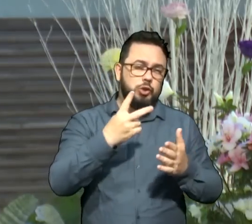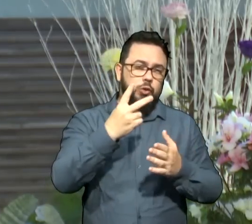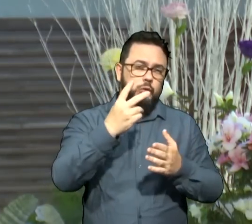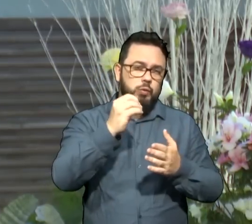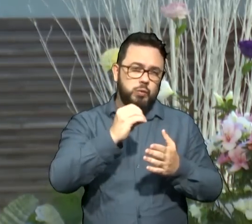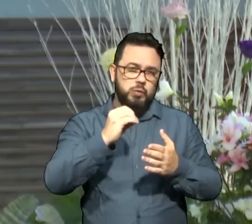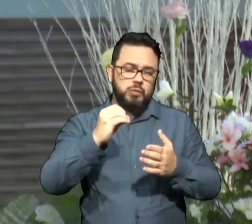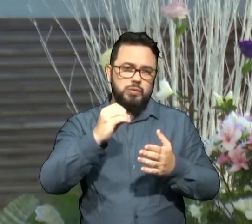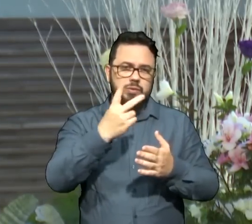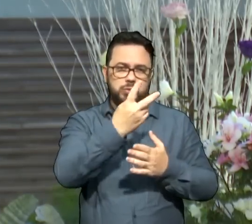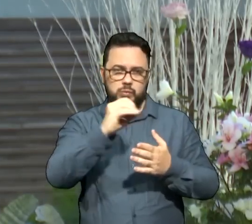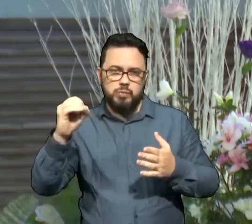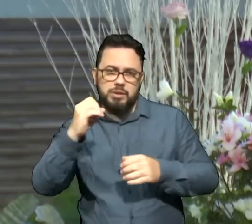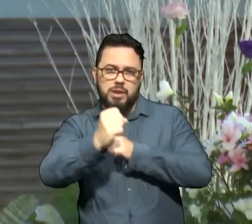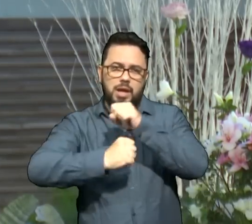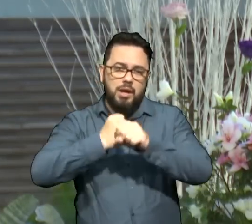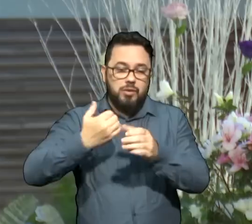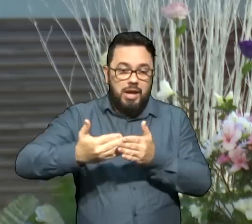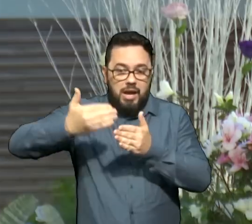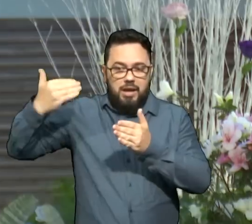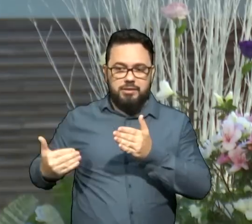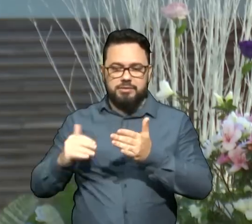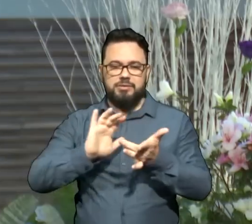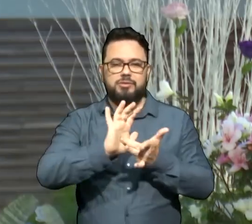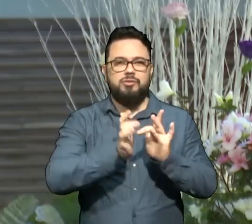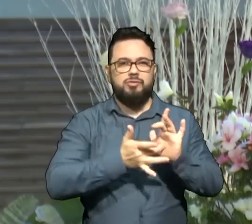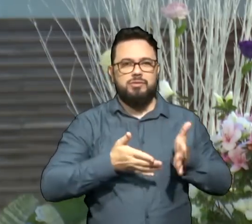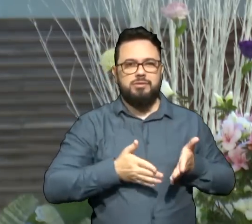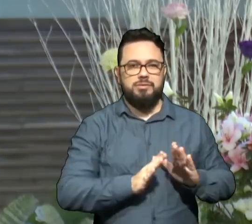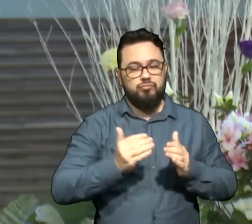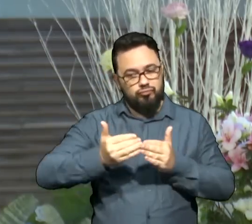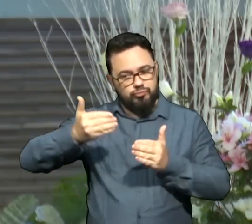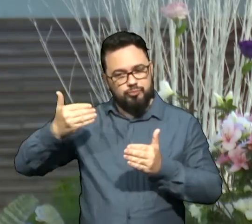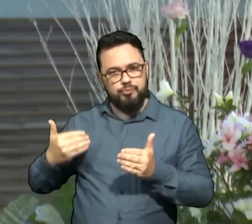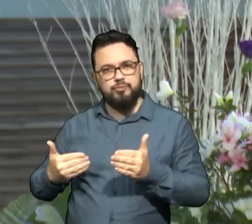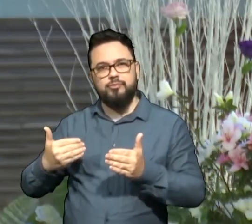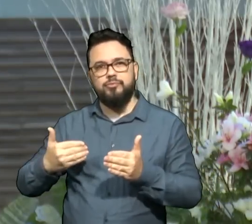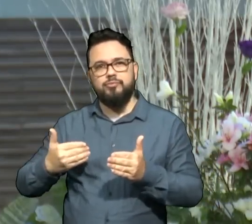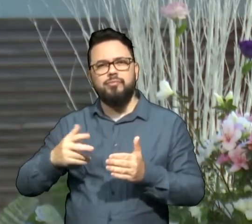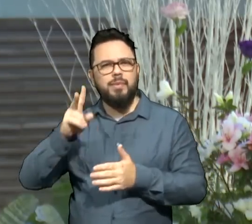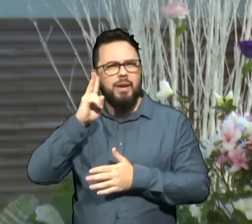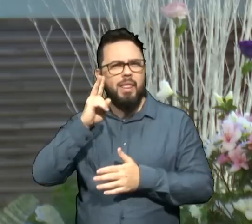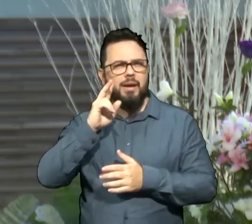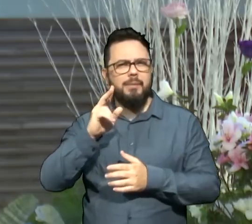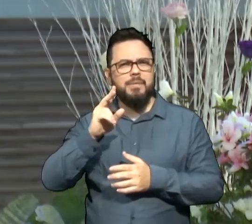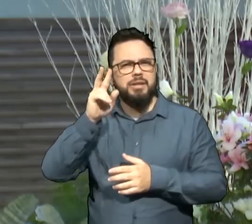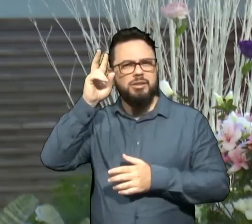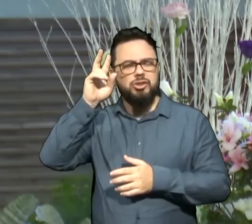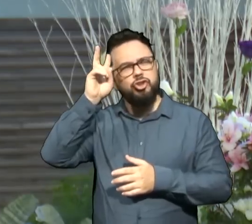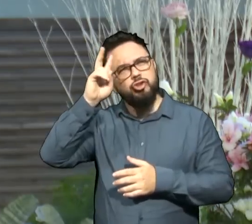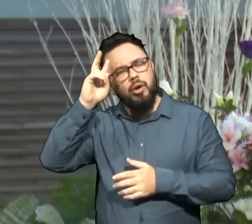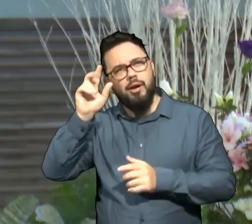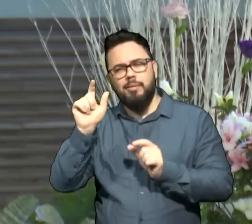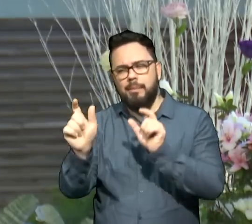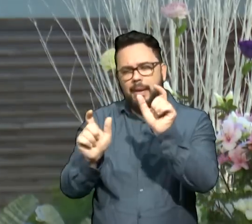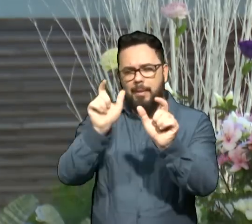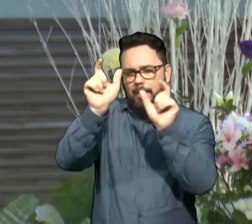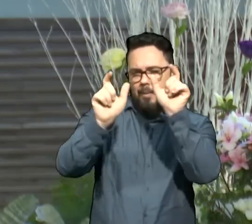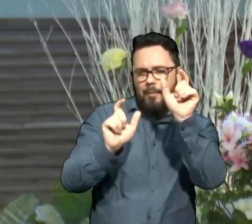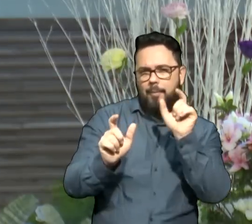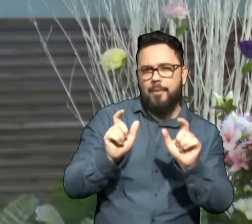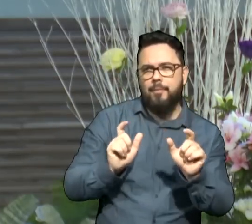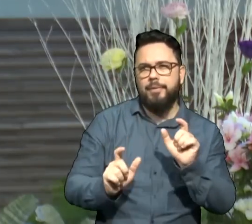contam muito como era o judaísmo daquela época então a gente lembra que eu falei de fragmentos de história eu tenho muitas coisas interessantes que eu pego